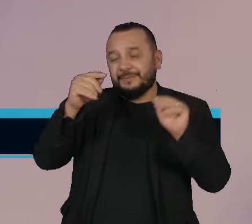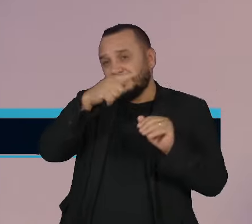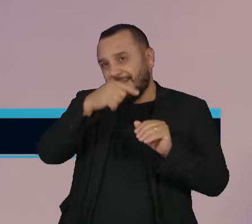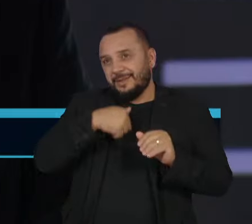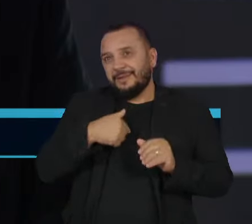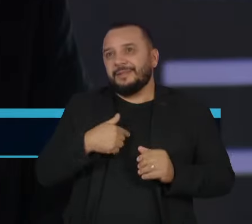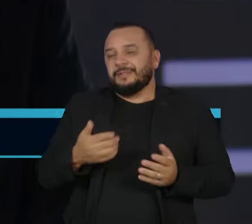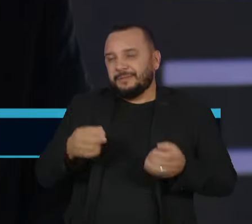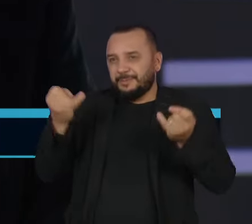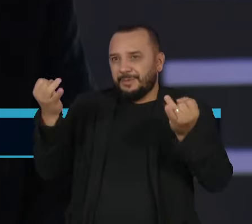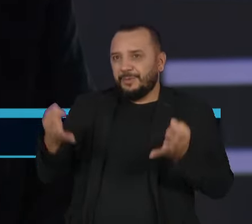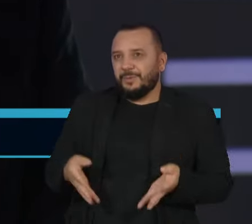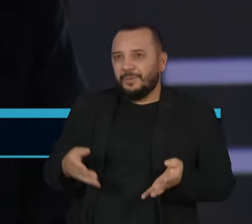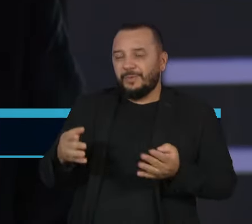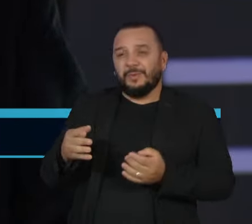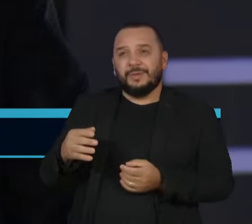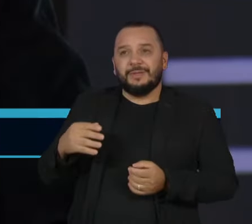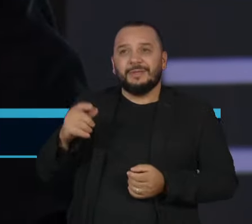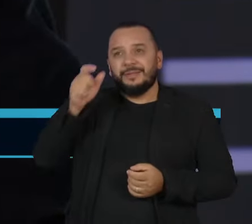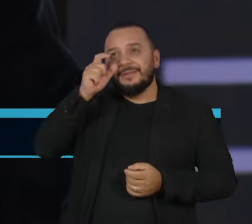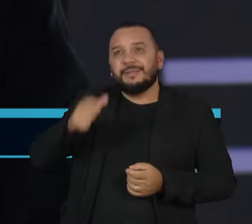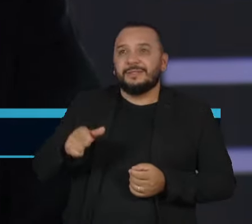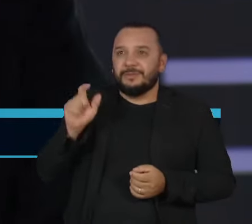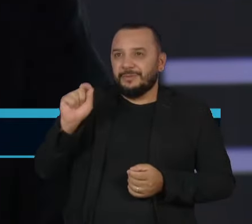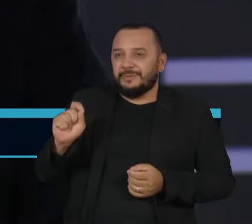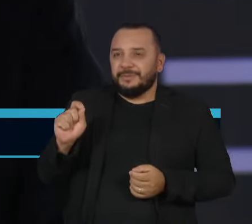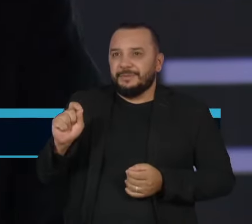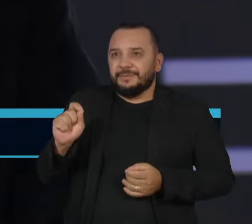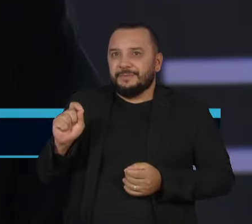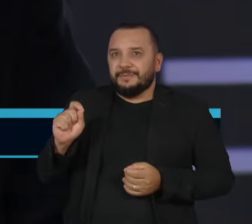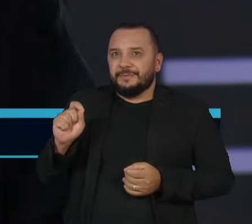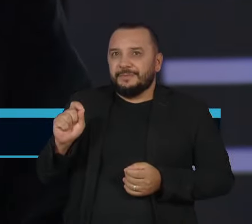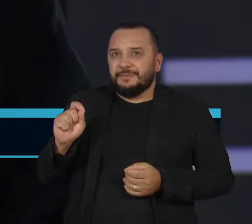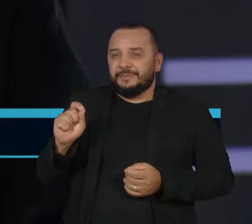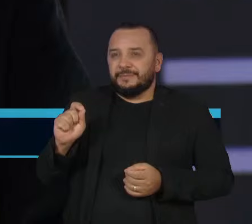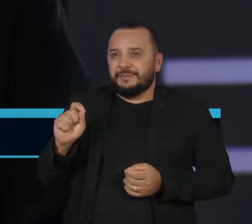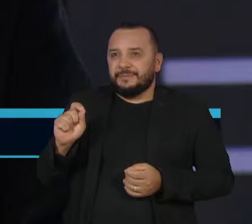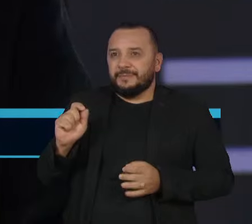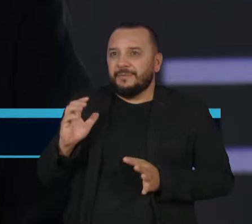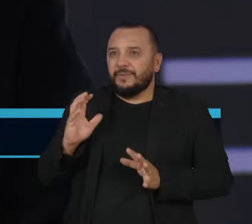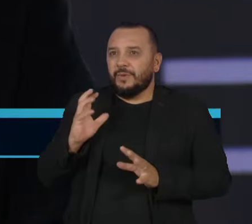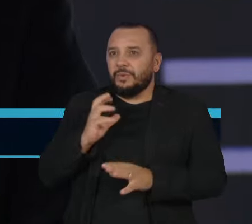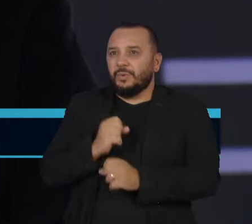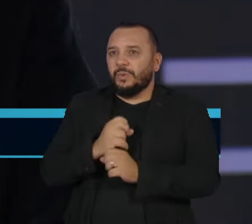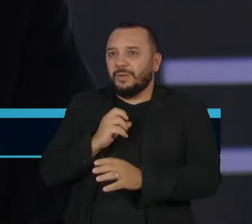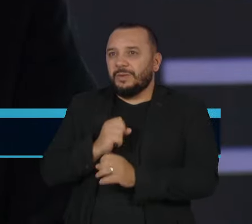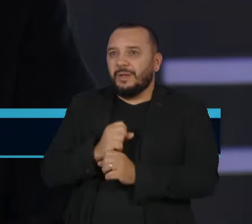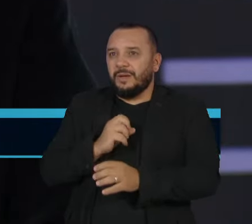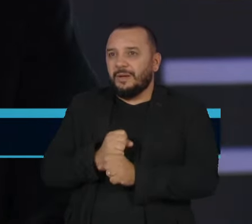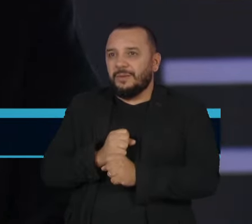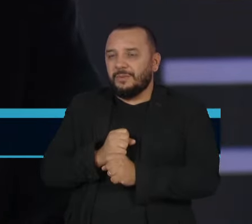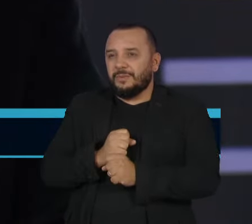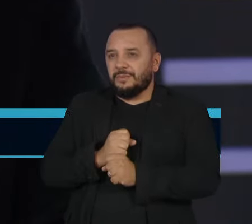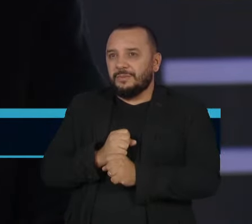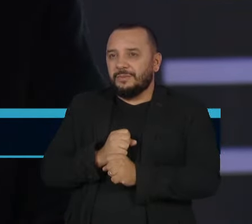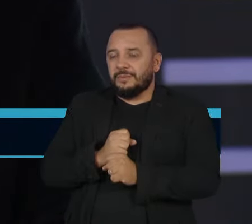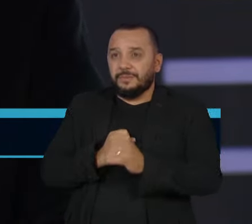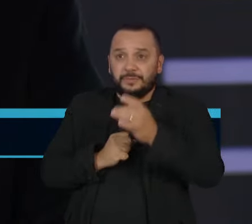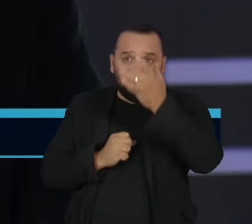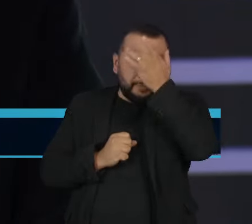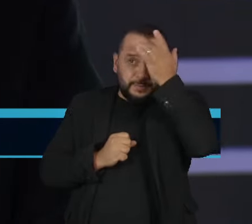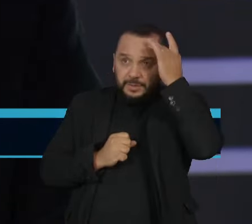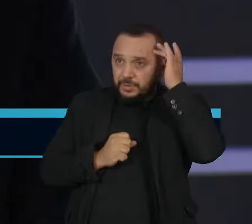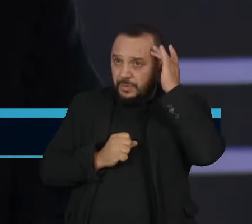apresentou uma coisa muito interessante, que é o número de eleitores que